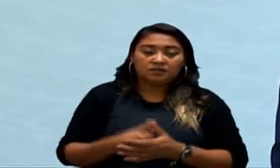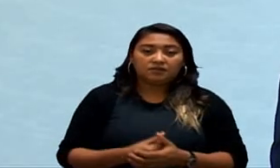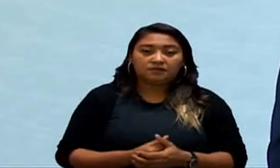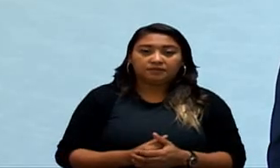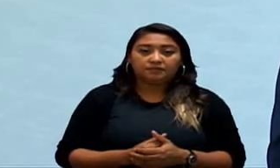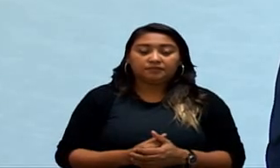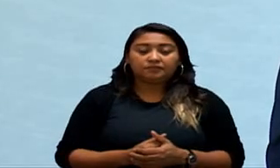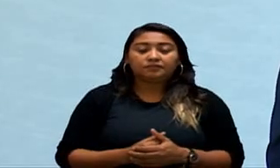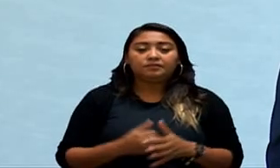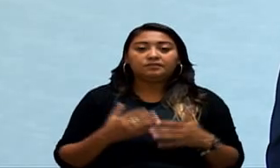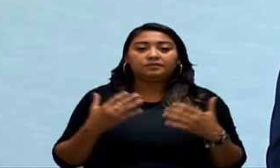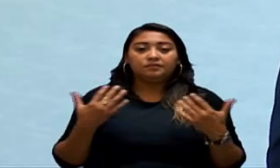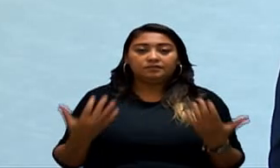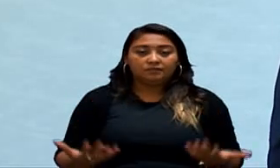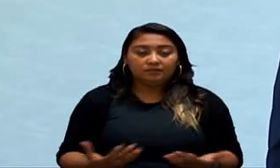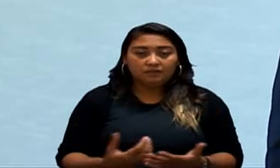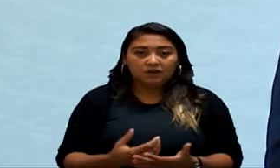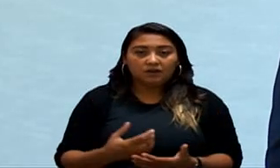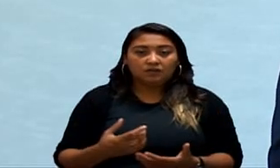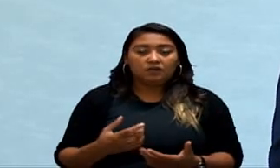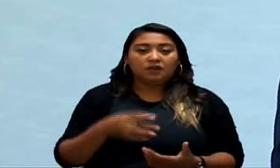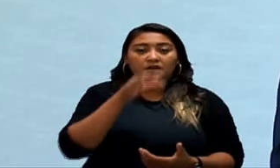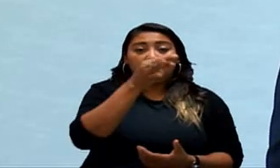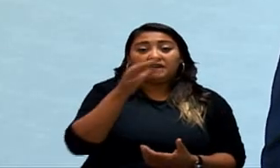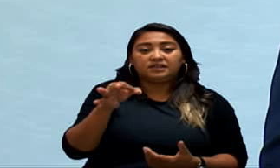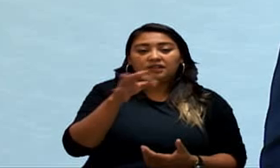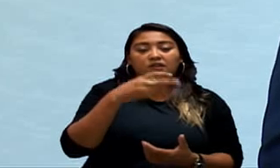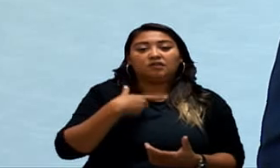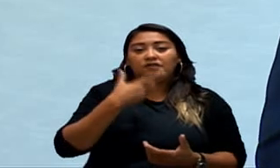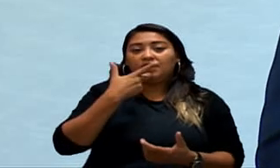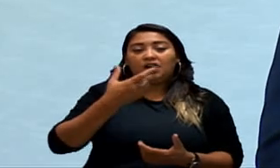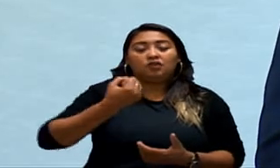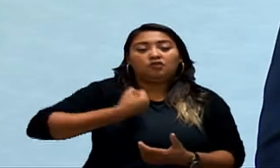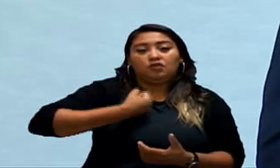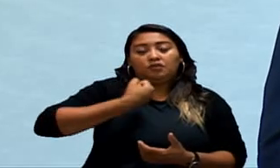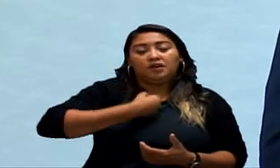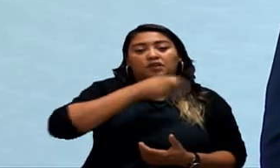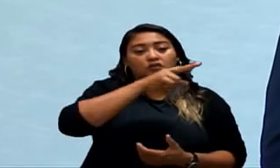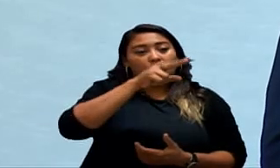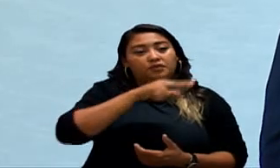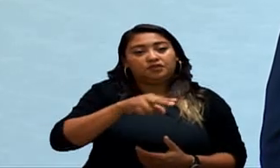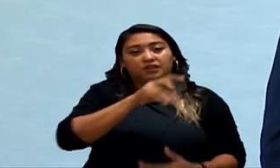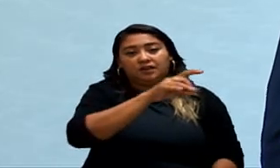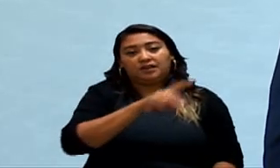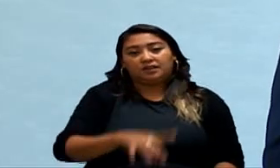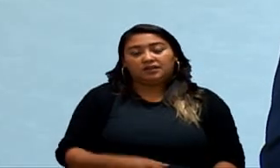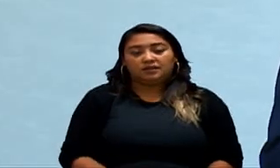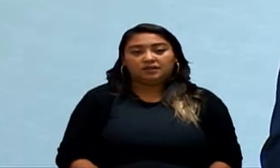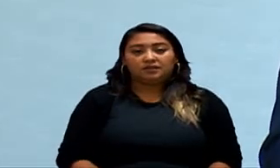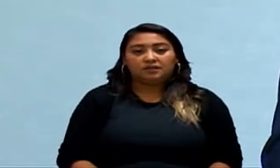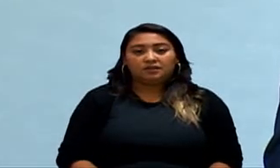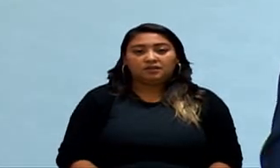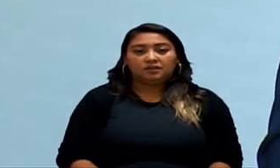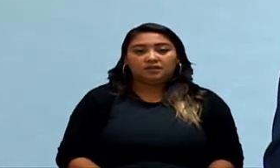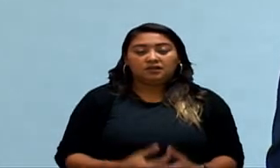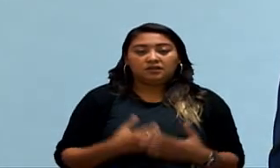frequência. Então, assim, em percentual, ele não cita nominalmente o nome de ninguém. Então, claro, vereador, não é,